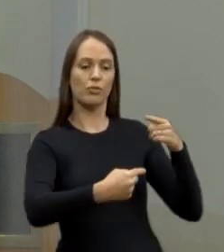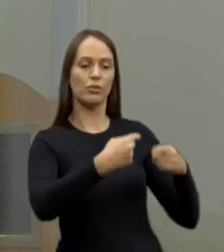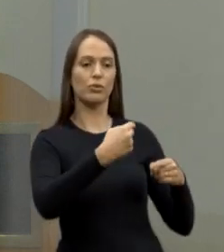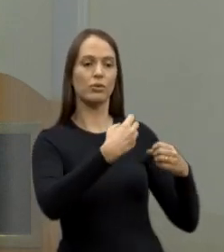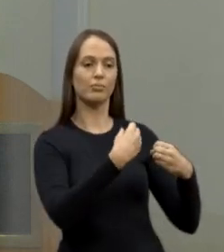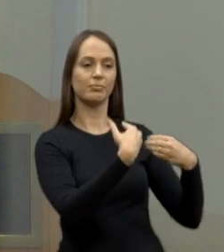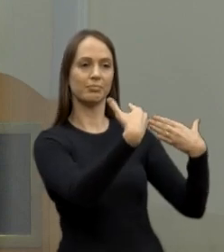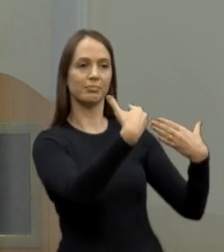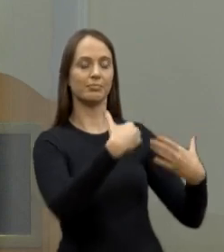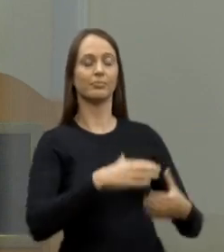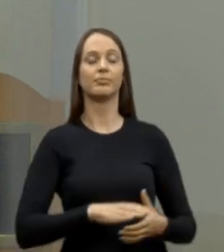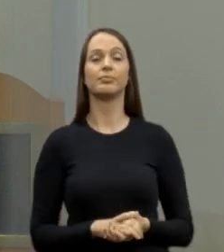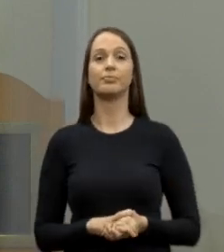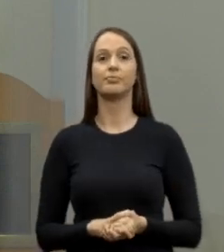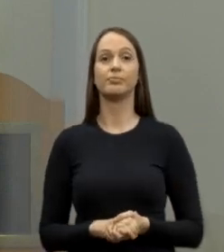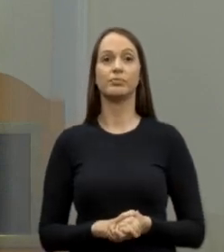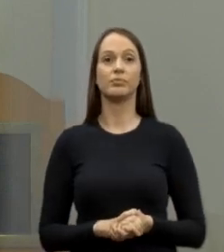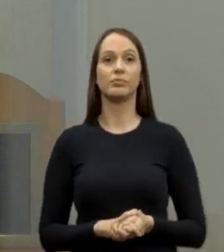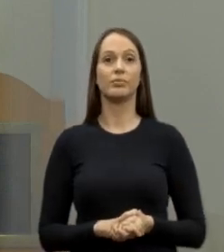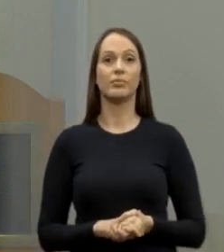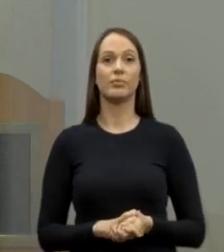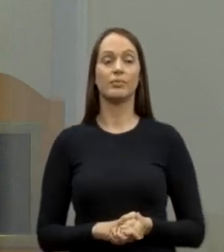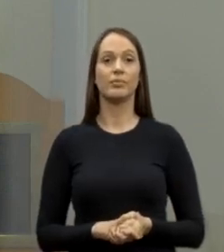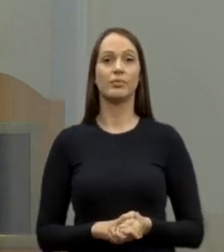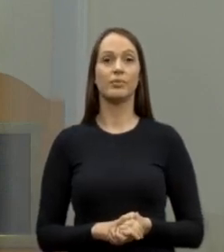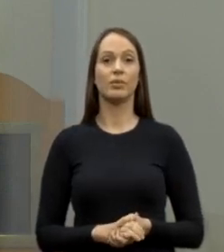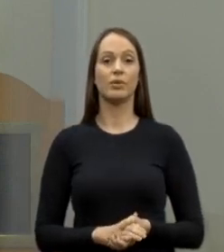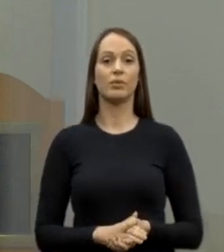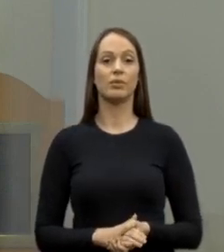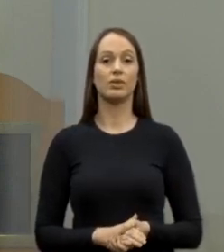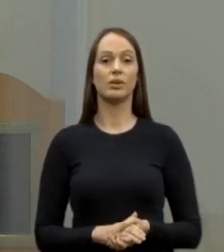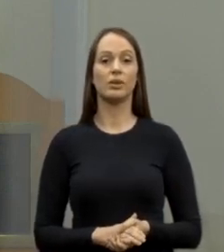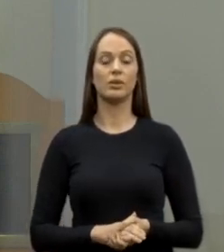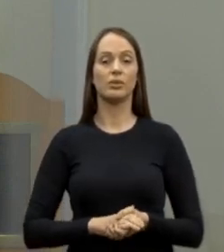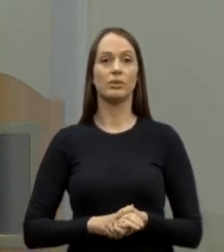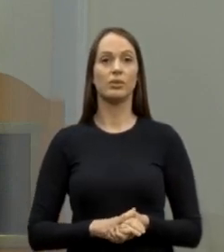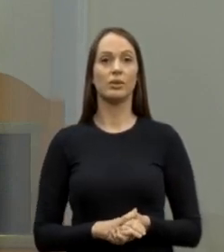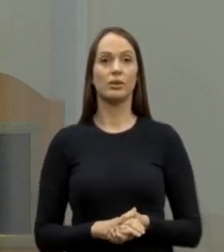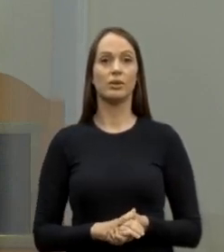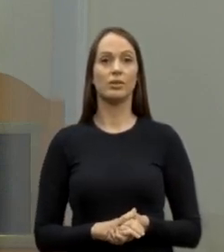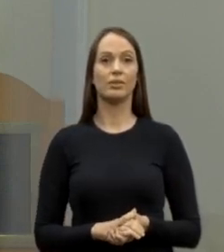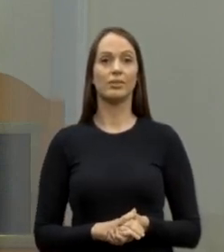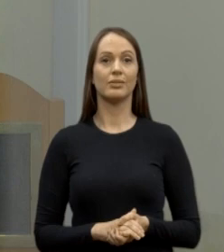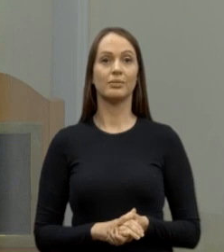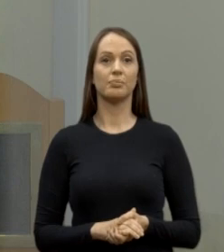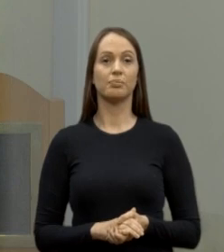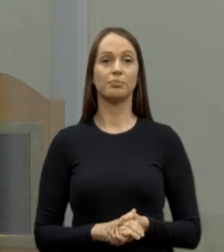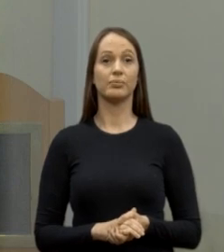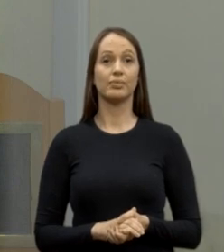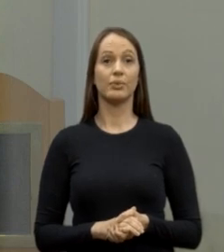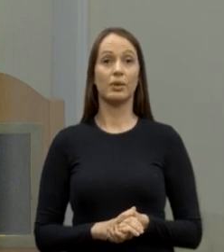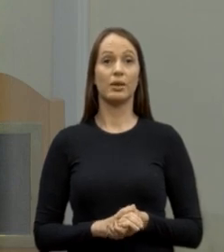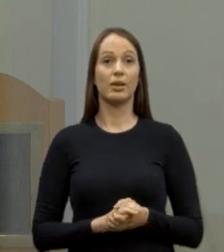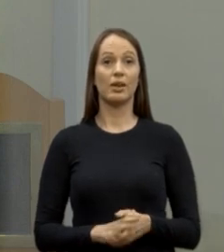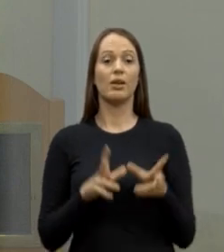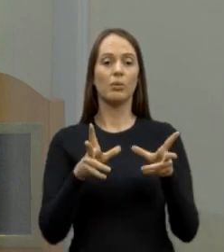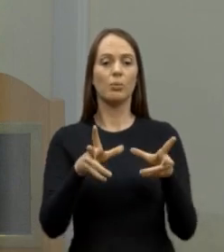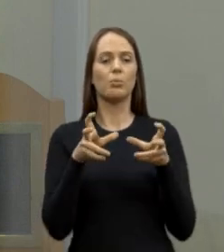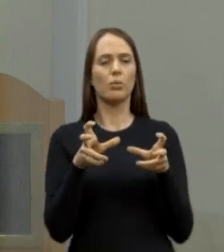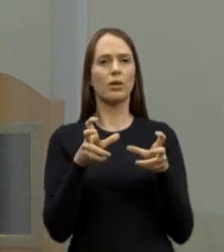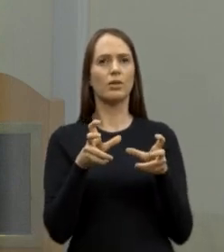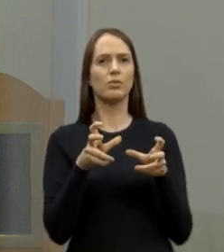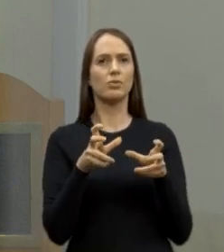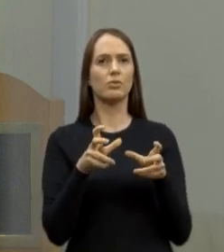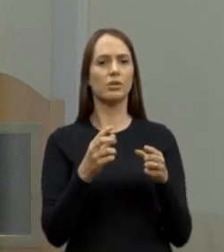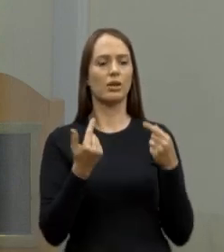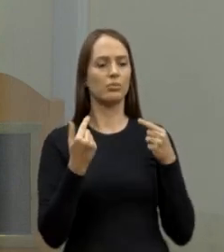profunda indignação que venho a essa tribuna para expressar o que considero uma afronta ao papel